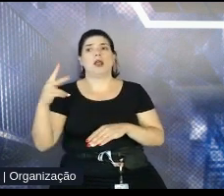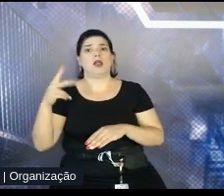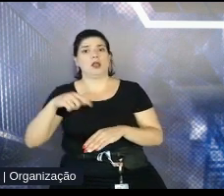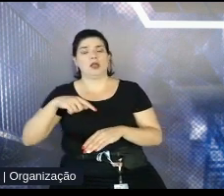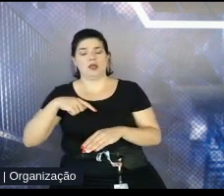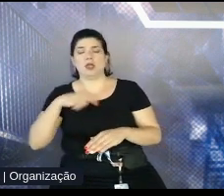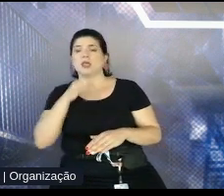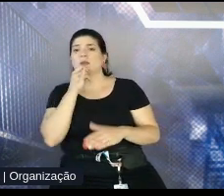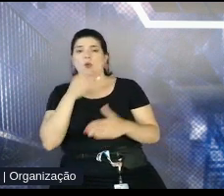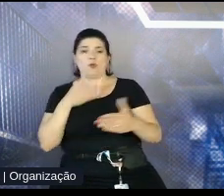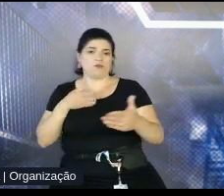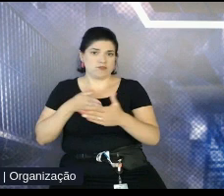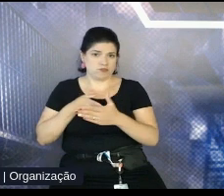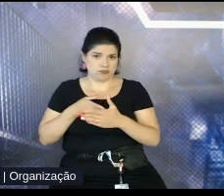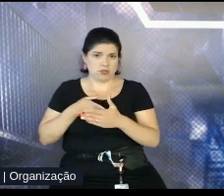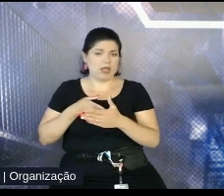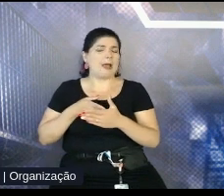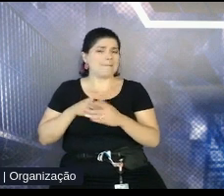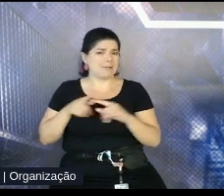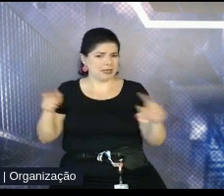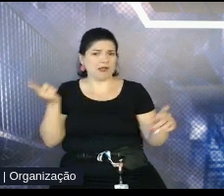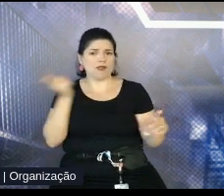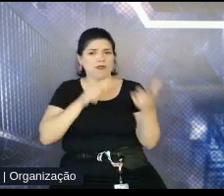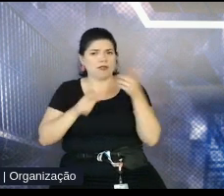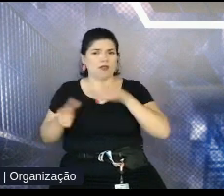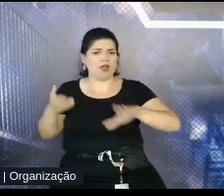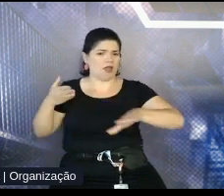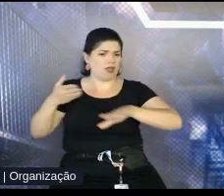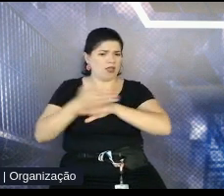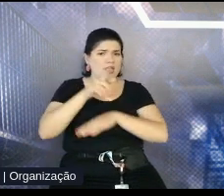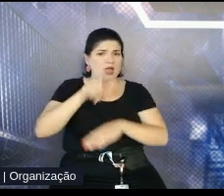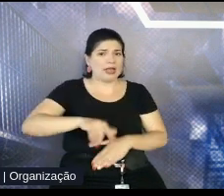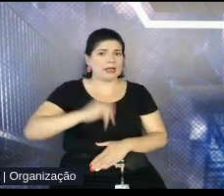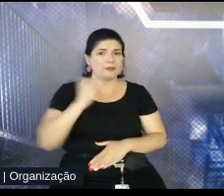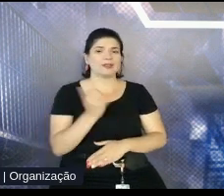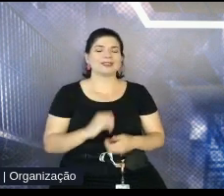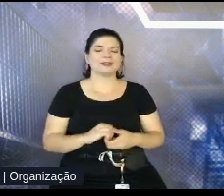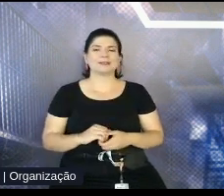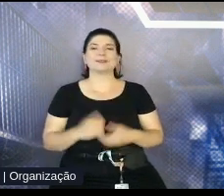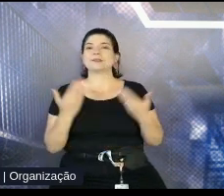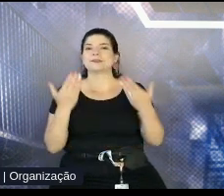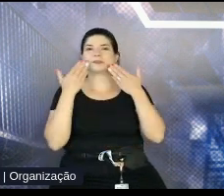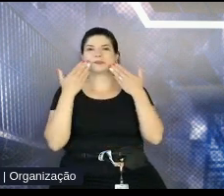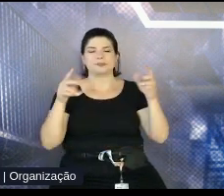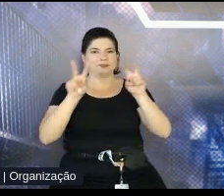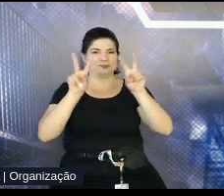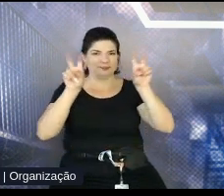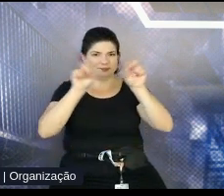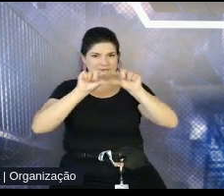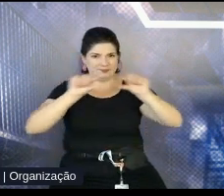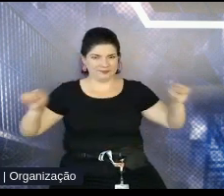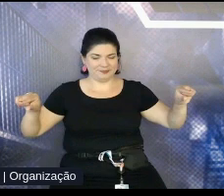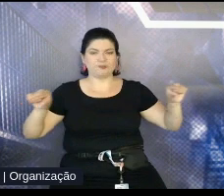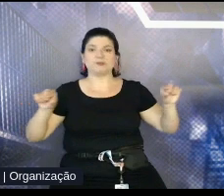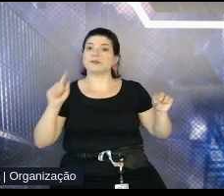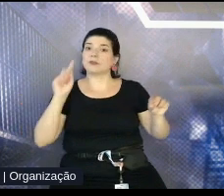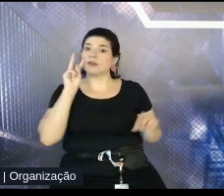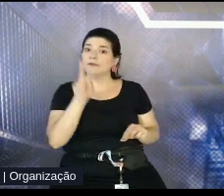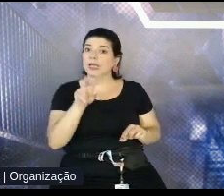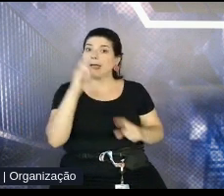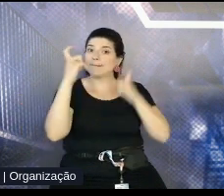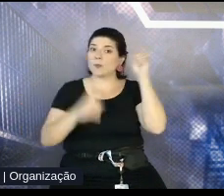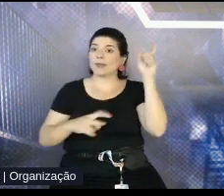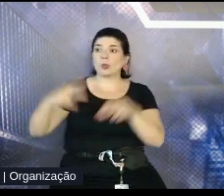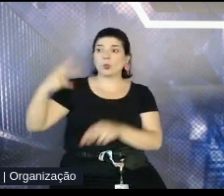um aspecto essencial. Então, fechando aspas aí, né, dessa frase do Tim Berners-Lee, a gente vê a preocupação